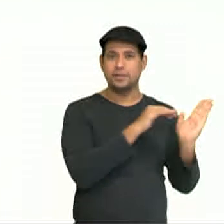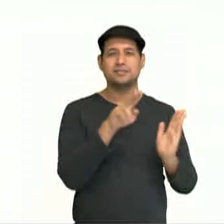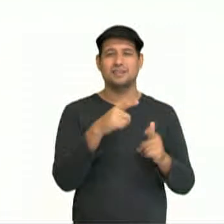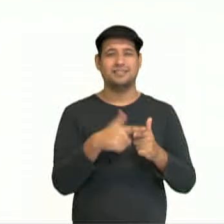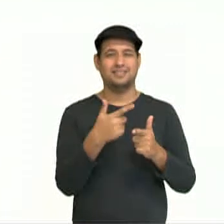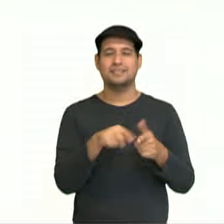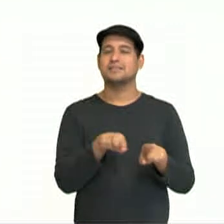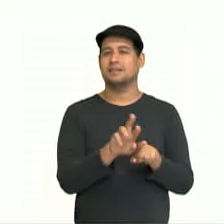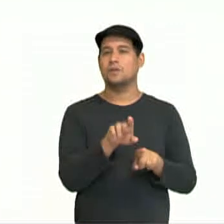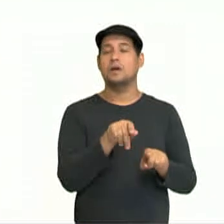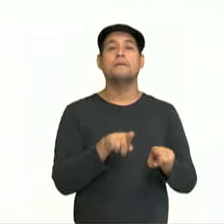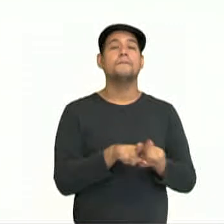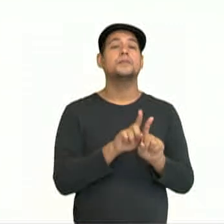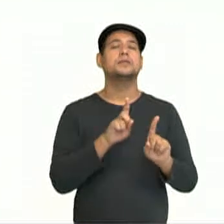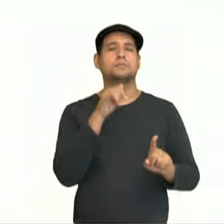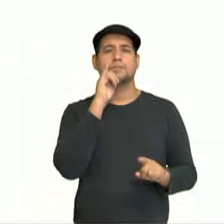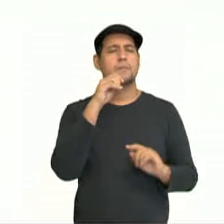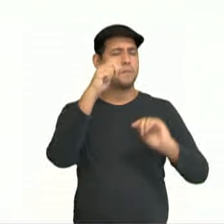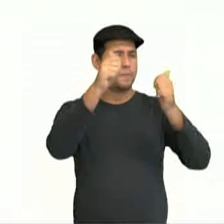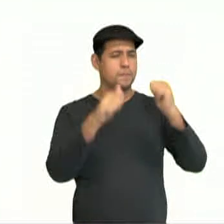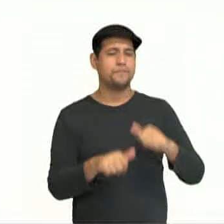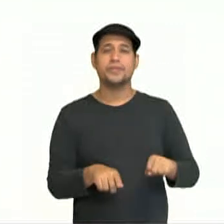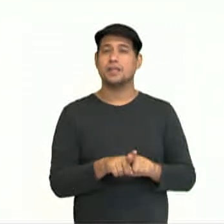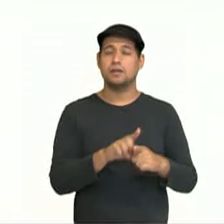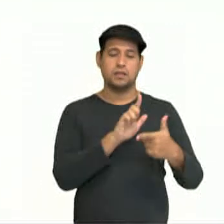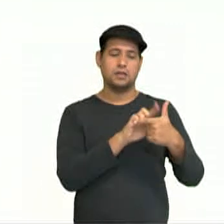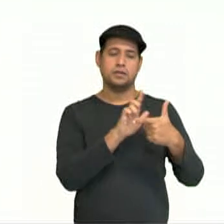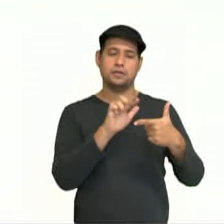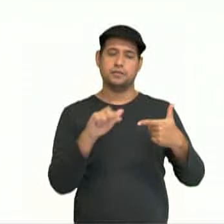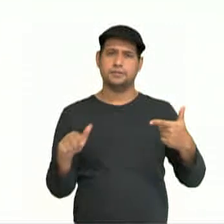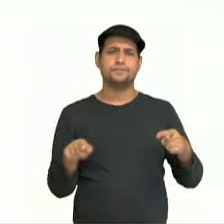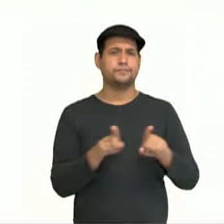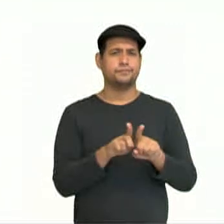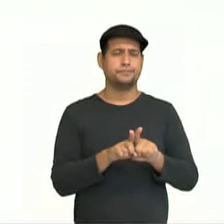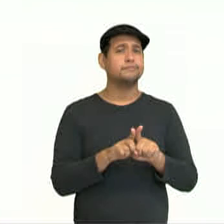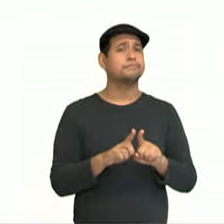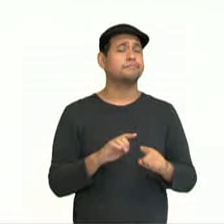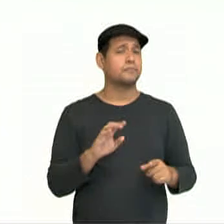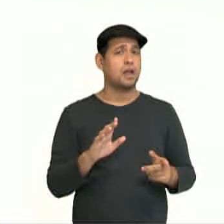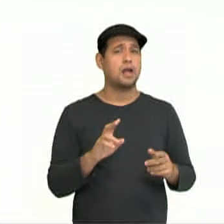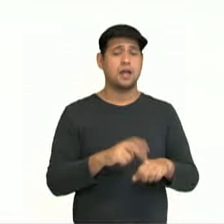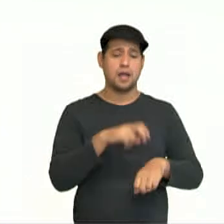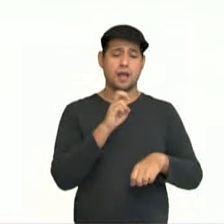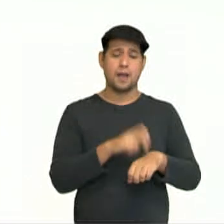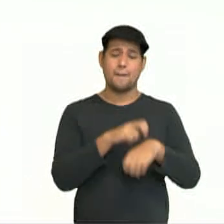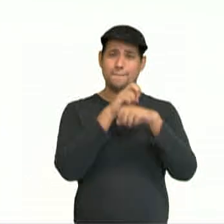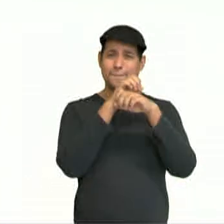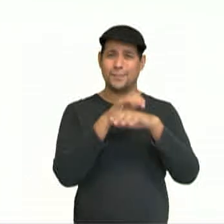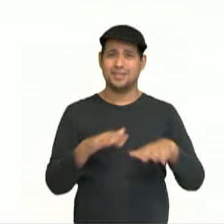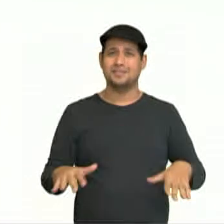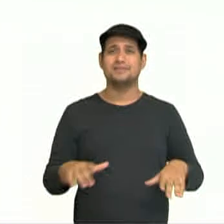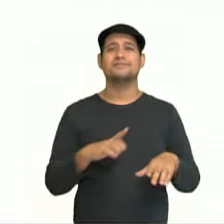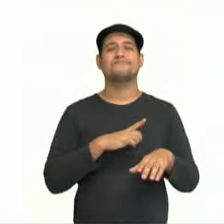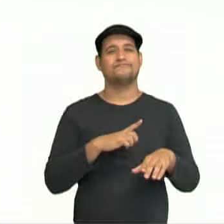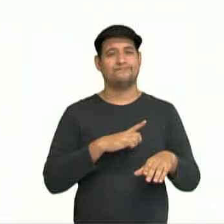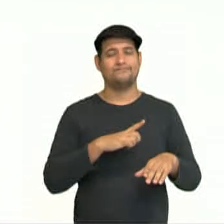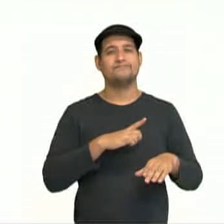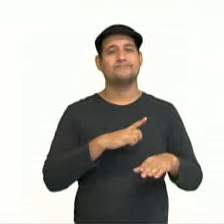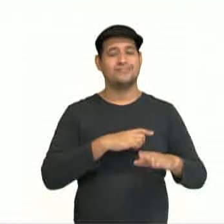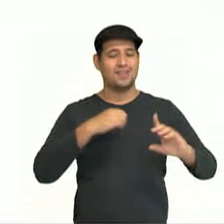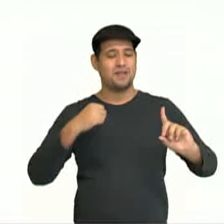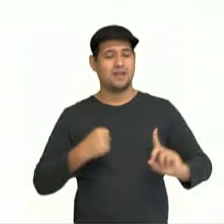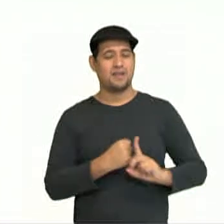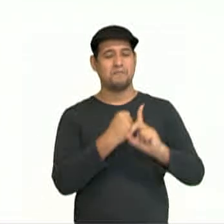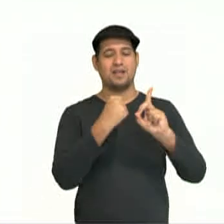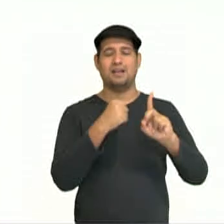tempo. Então, analisando a possibilidade do gráfico, obviamente a pandemia emplacou nesse sentido e